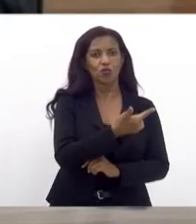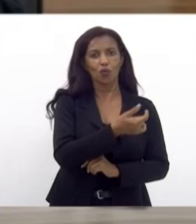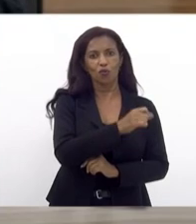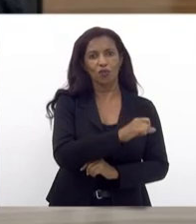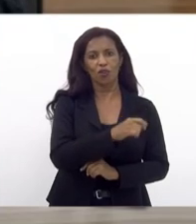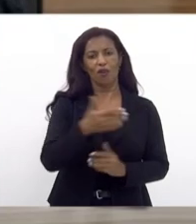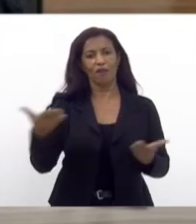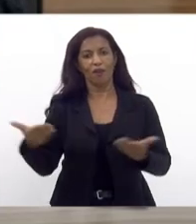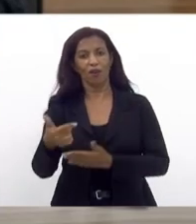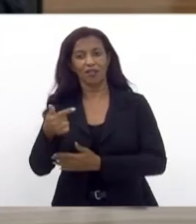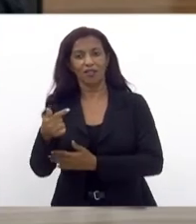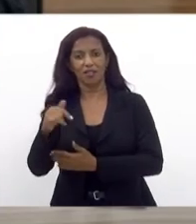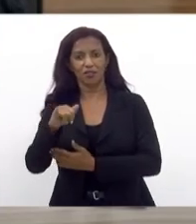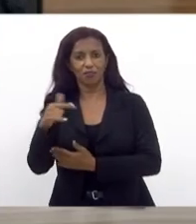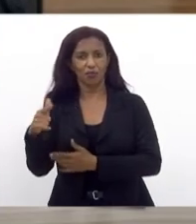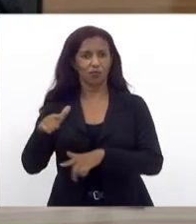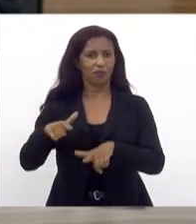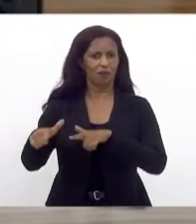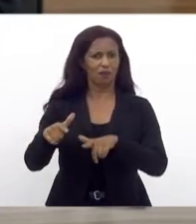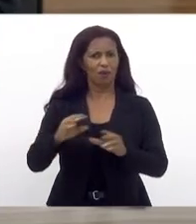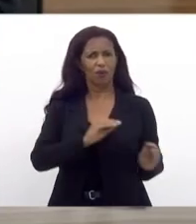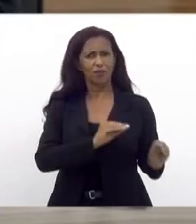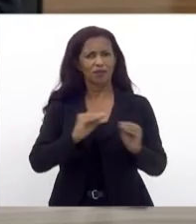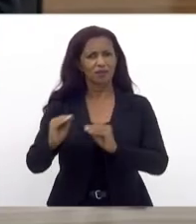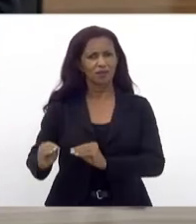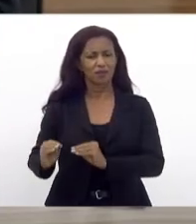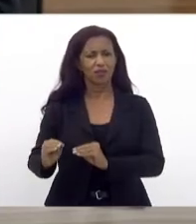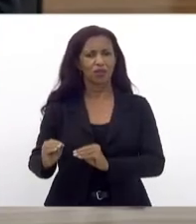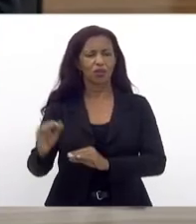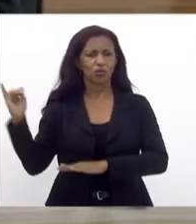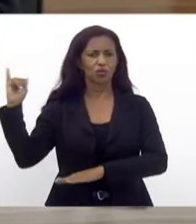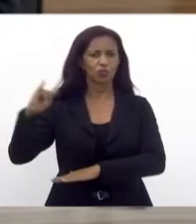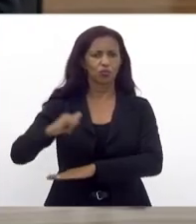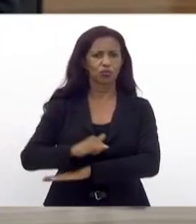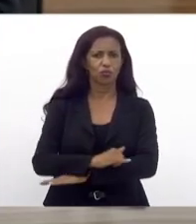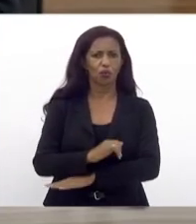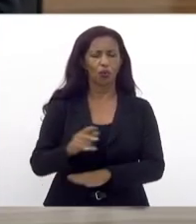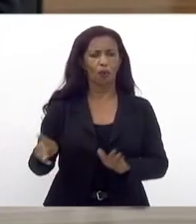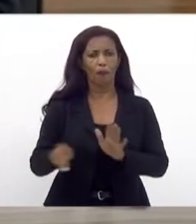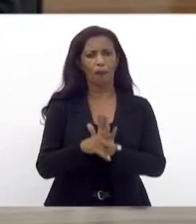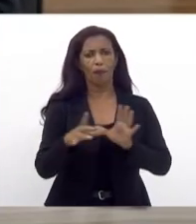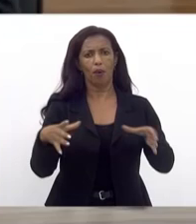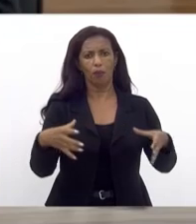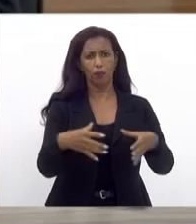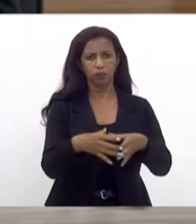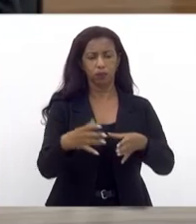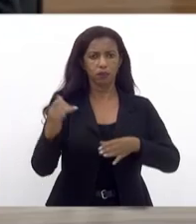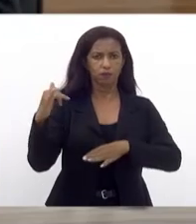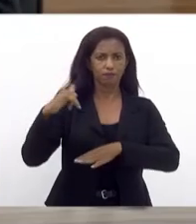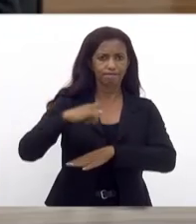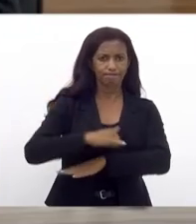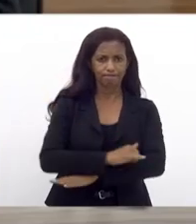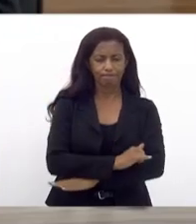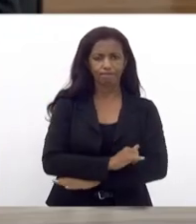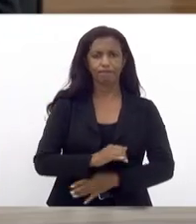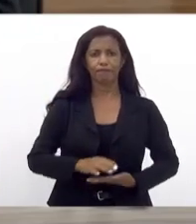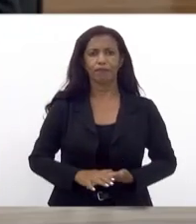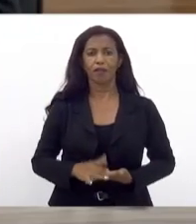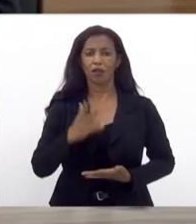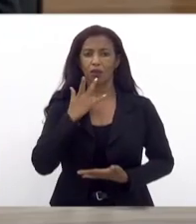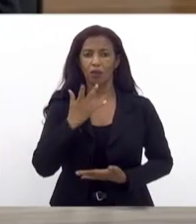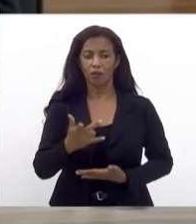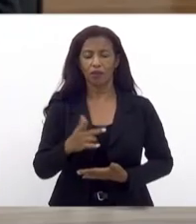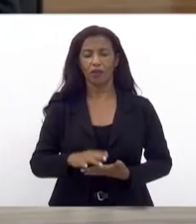19. Agora, com essa transferência dos voos para o Santos Dumont, e eu quero dizer